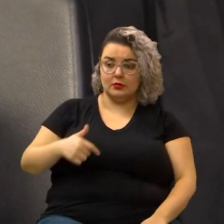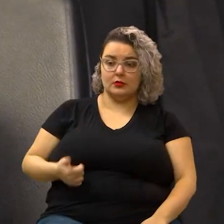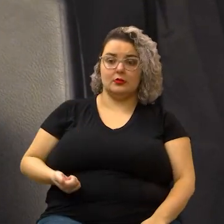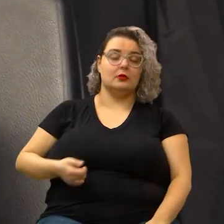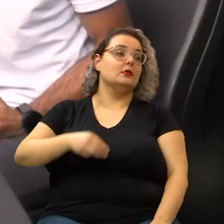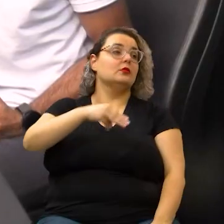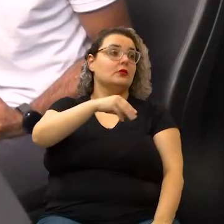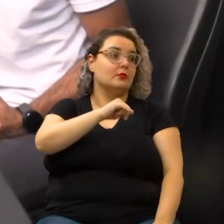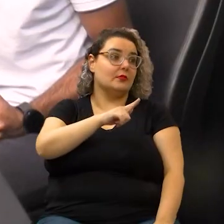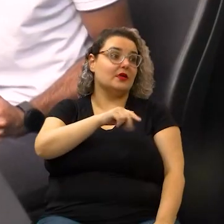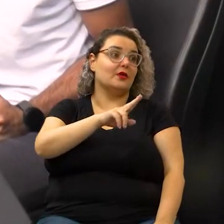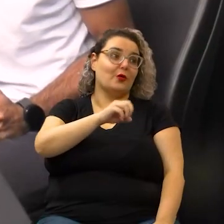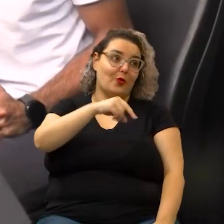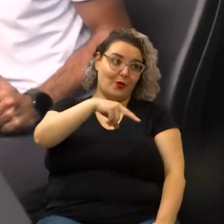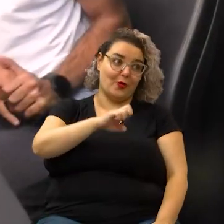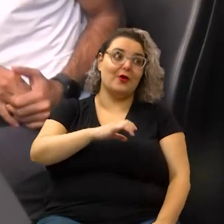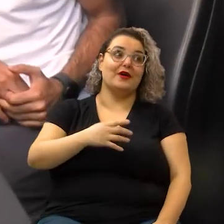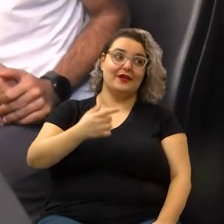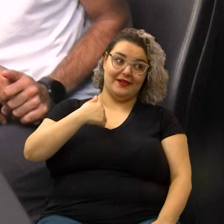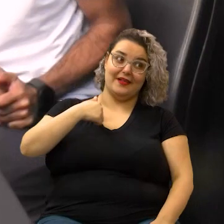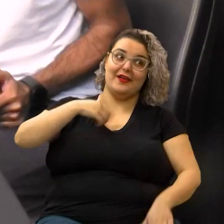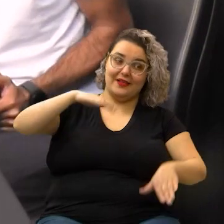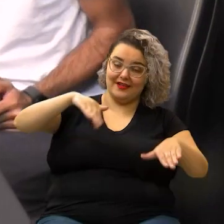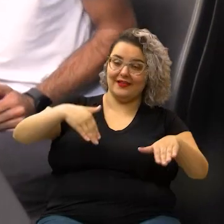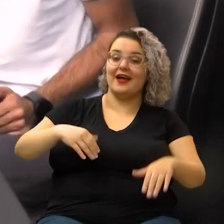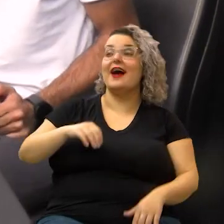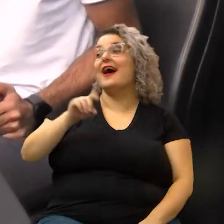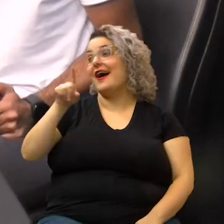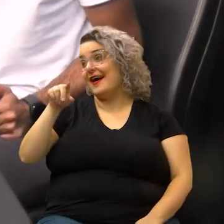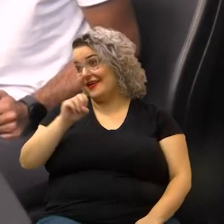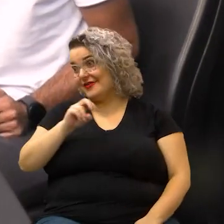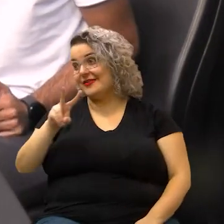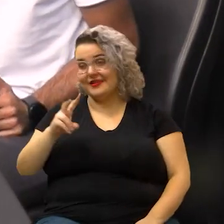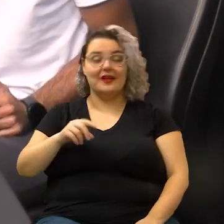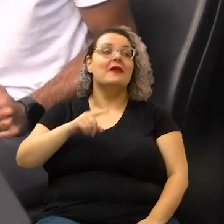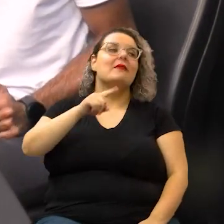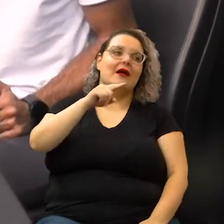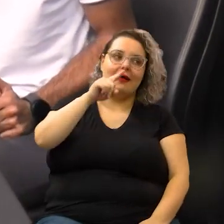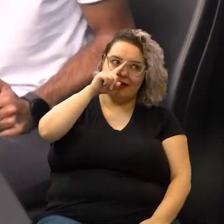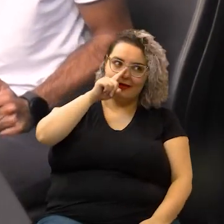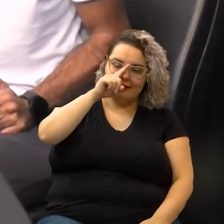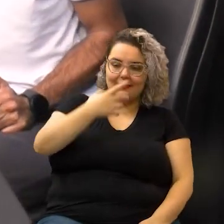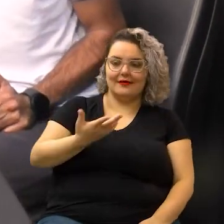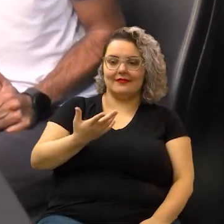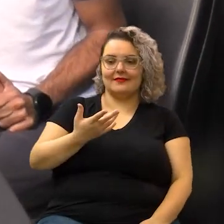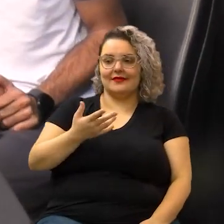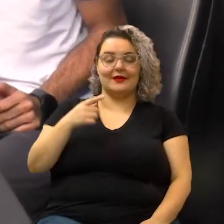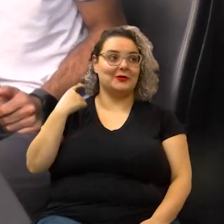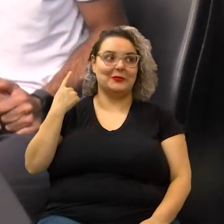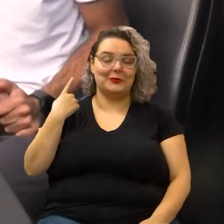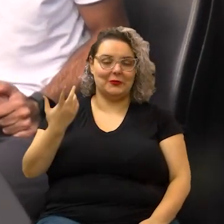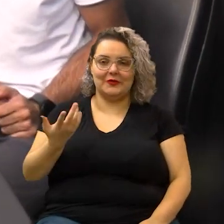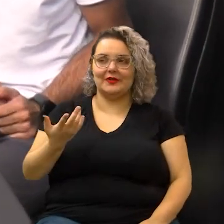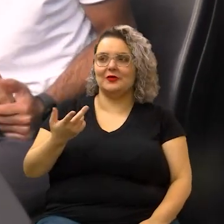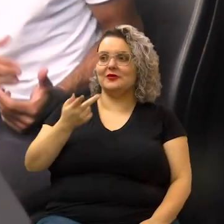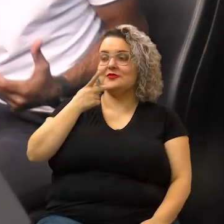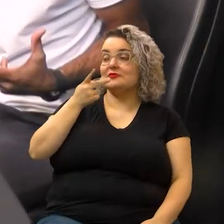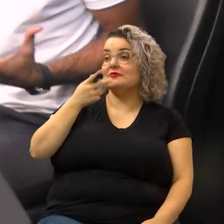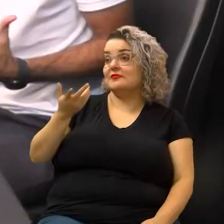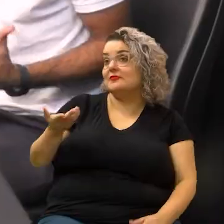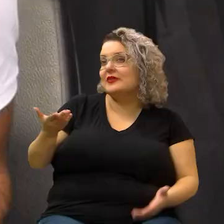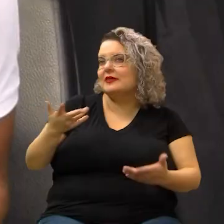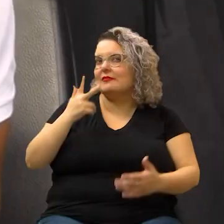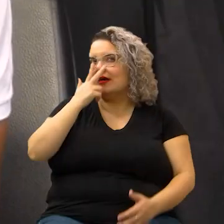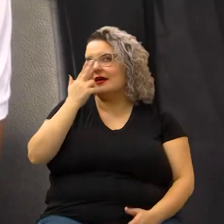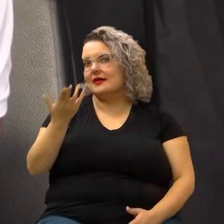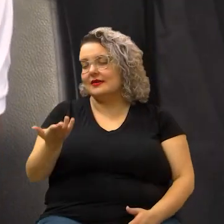nadei na Lagoa do Mingone. Nouro Verde. Nouro Verde. Vai lá. Olha, mas era perigoso. Hoje a gente, né, fala, gente. Hoje a gente fala assim, parece